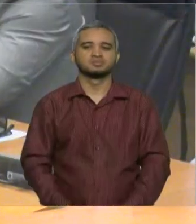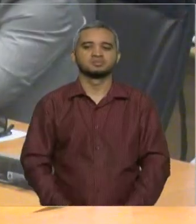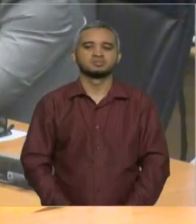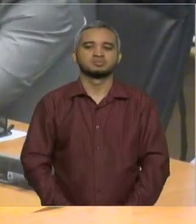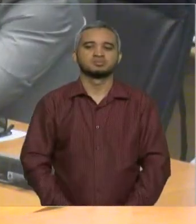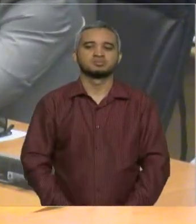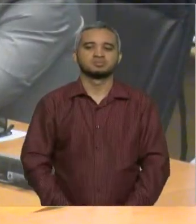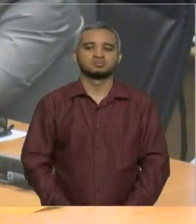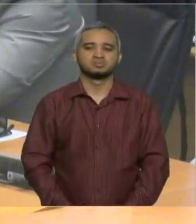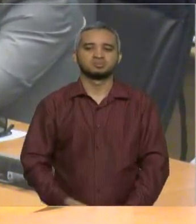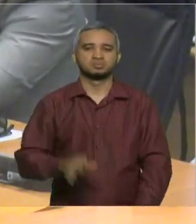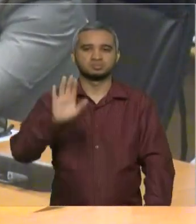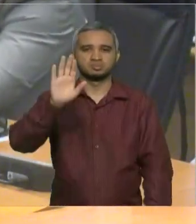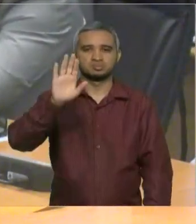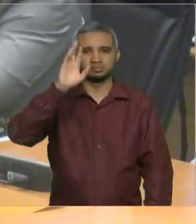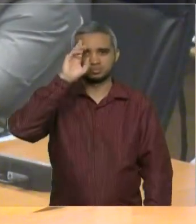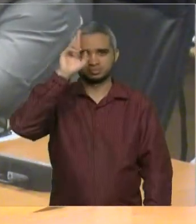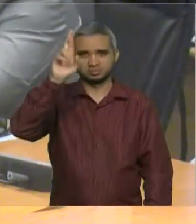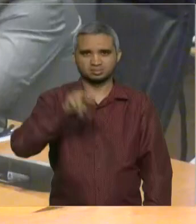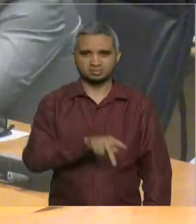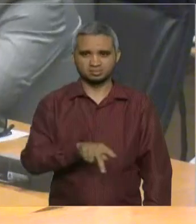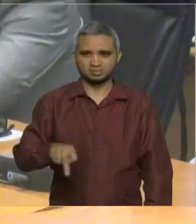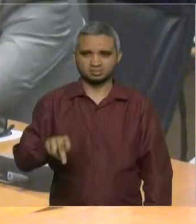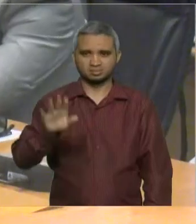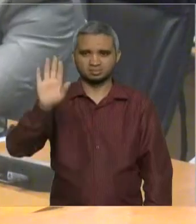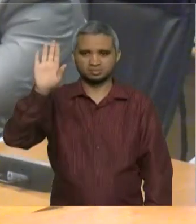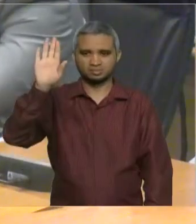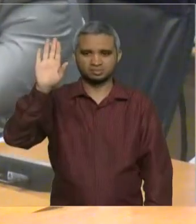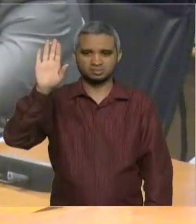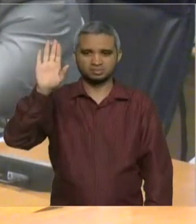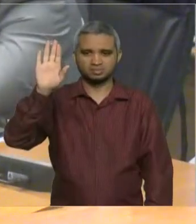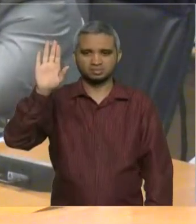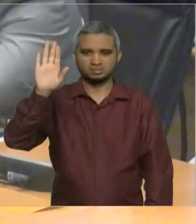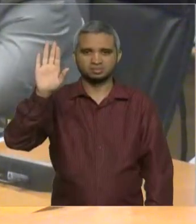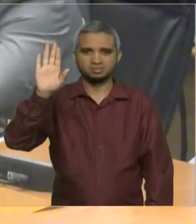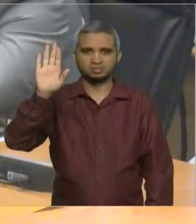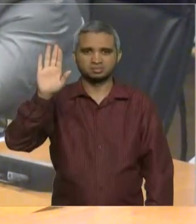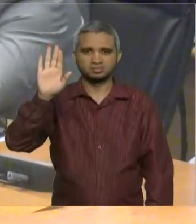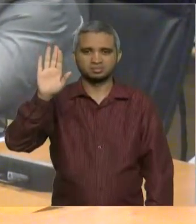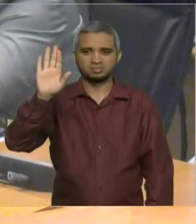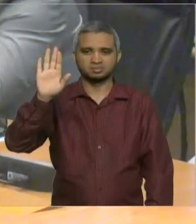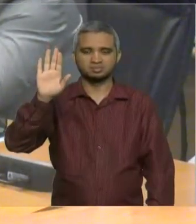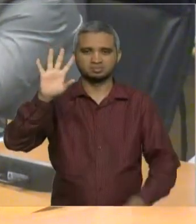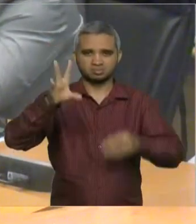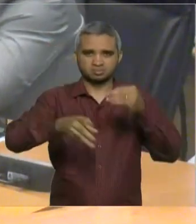Senhor presidente. Senhor presidente, pela ordem. Após o deputado Arnaldo também. Deputado peço... Arnaldo.